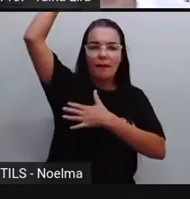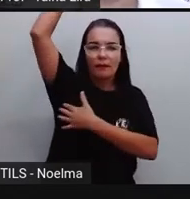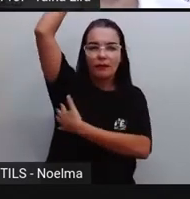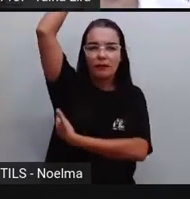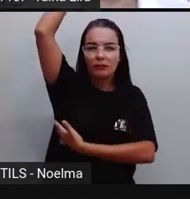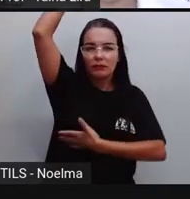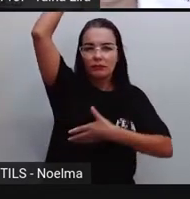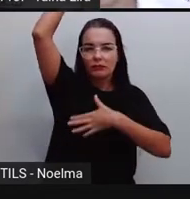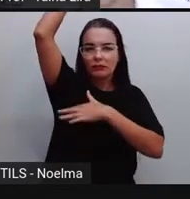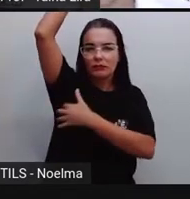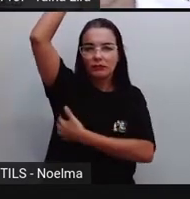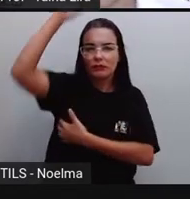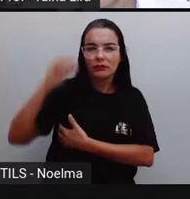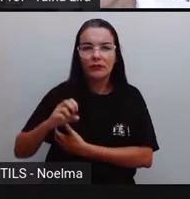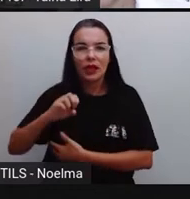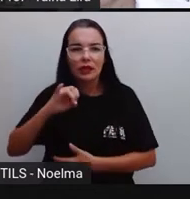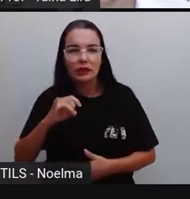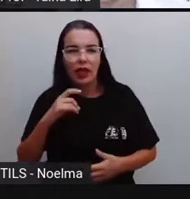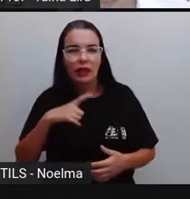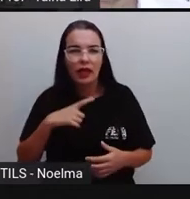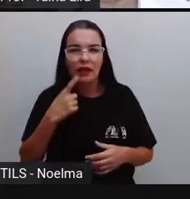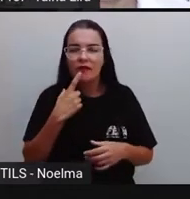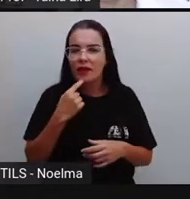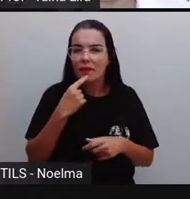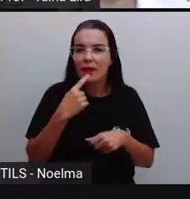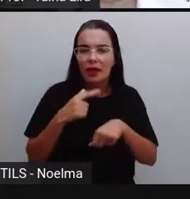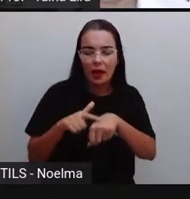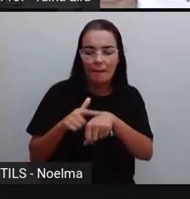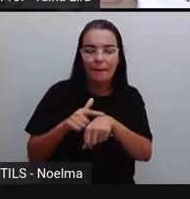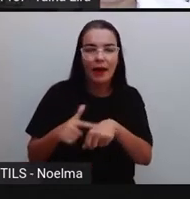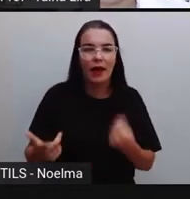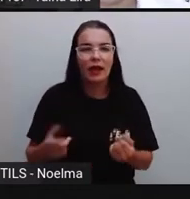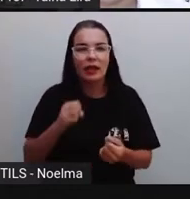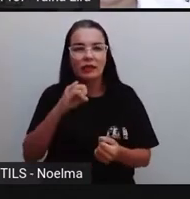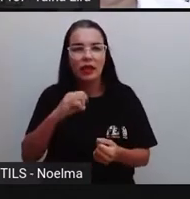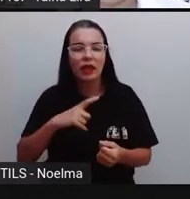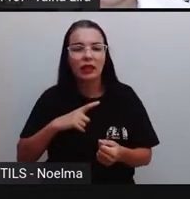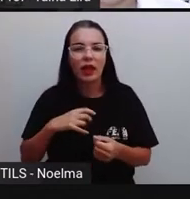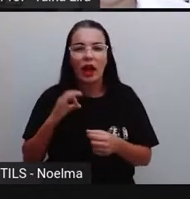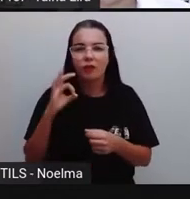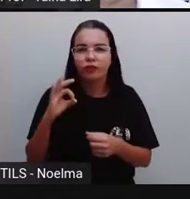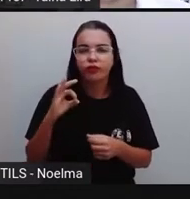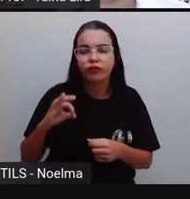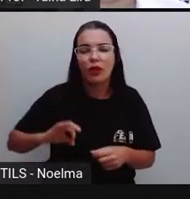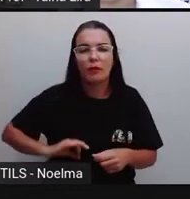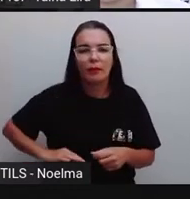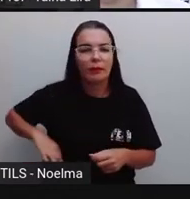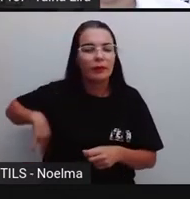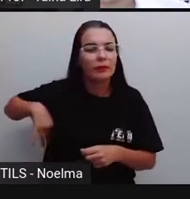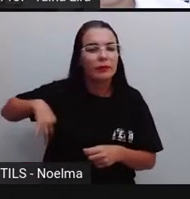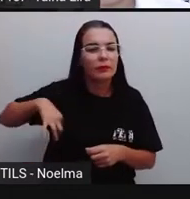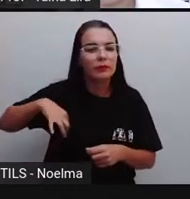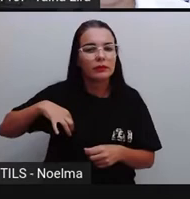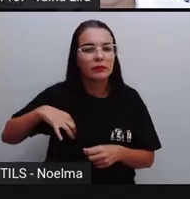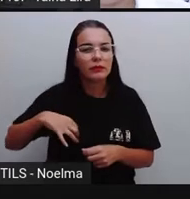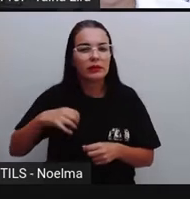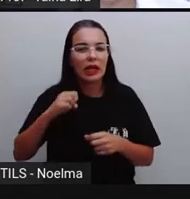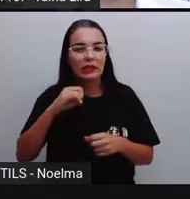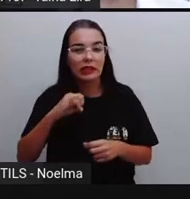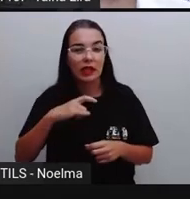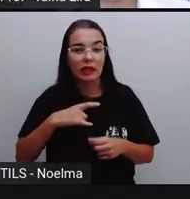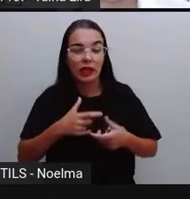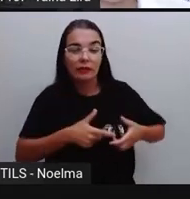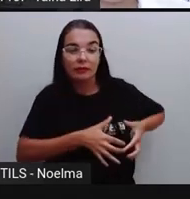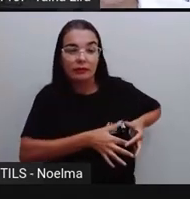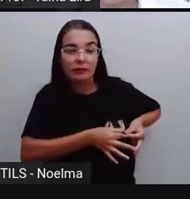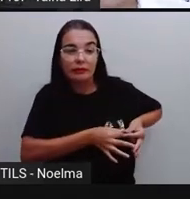indolor, a pele da mama avermelhada, tá? Pequenos nódulos embaixo do braço, saída de líquido anormal das mamas.